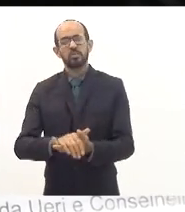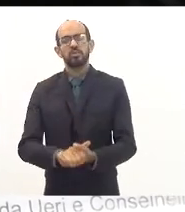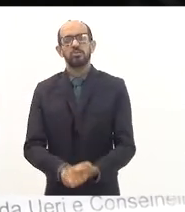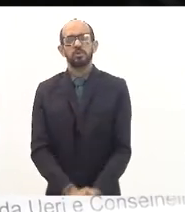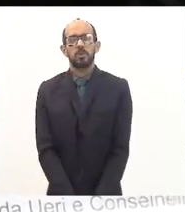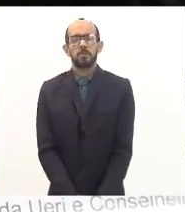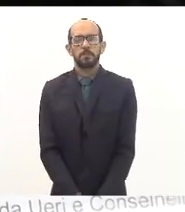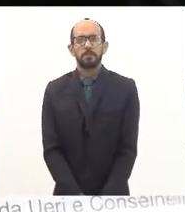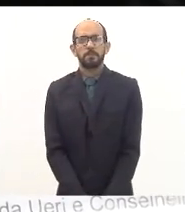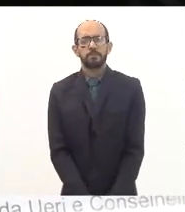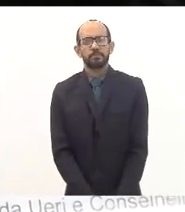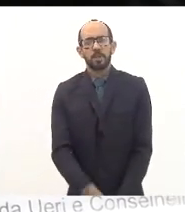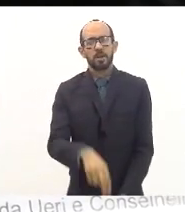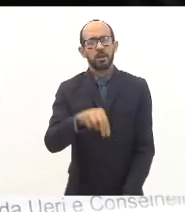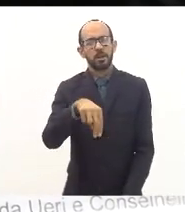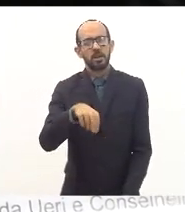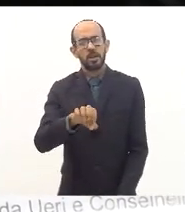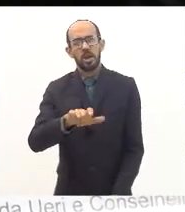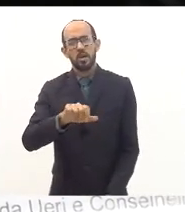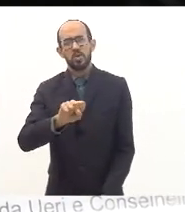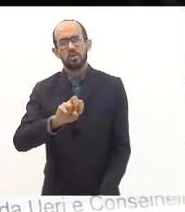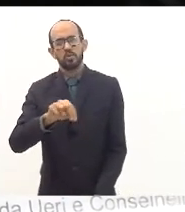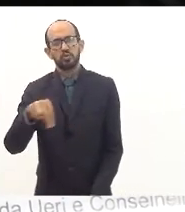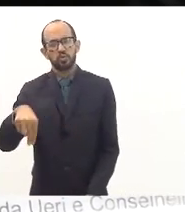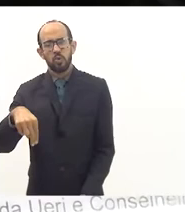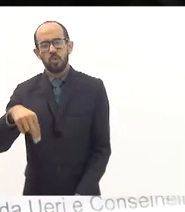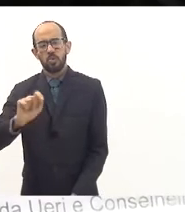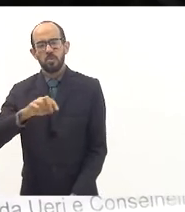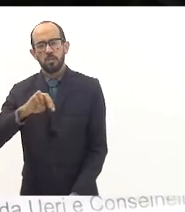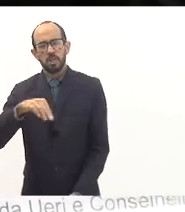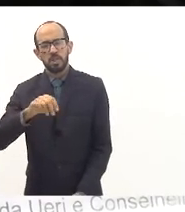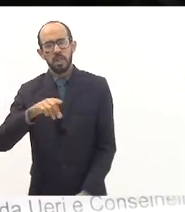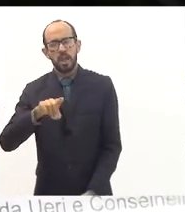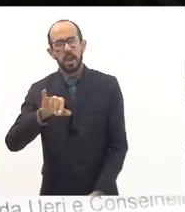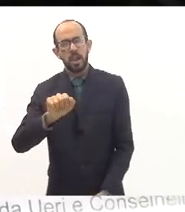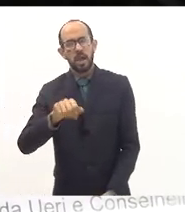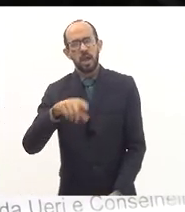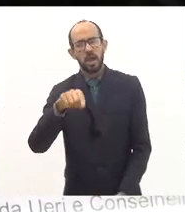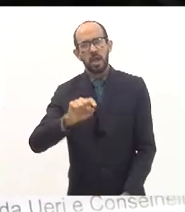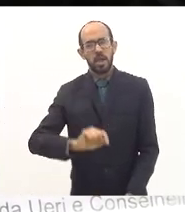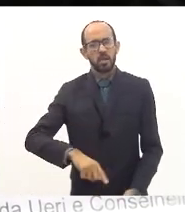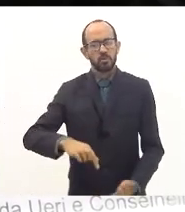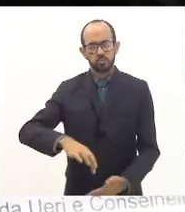Nelson Mandela é uma das maiores personalidades, né, do século XX,